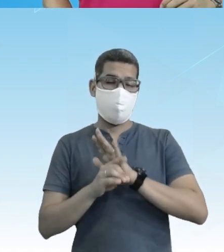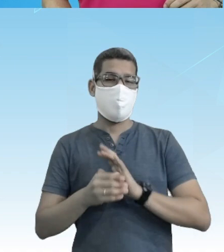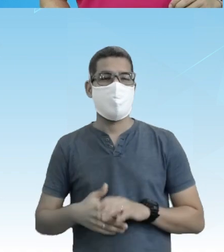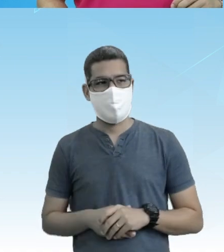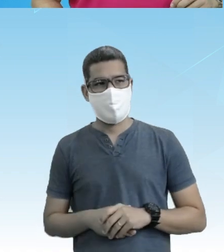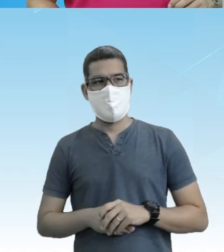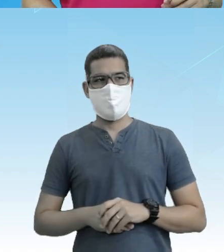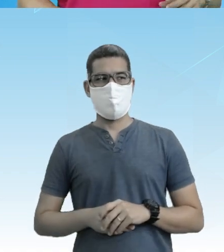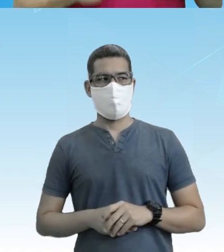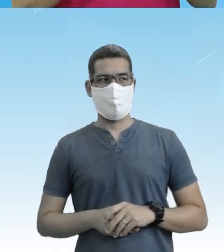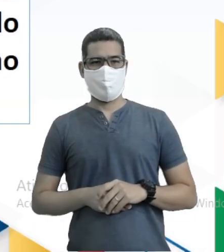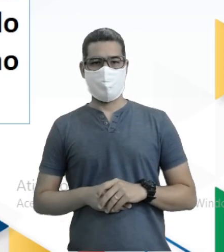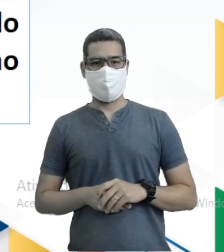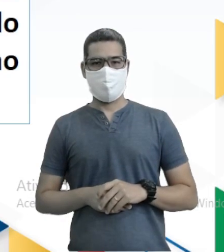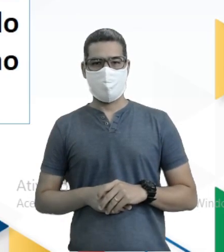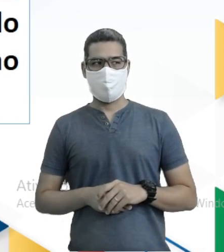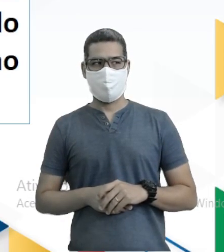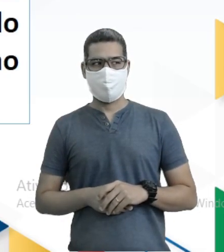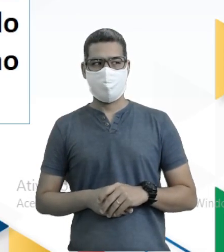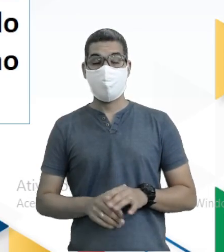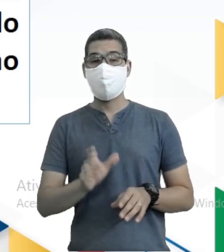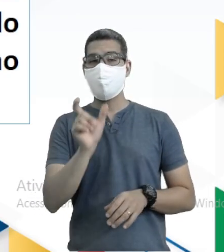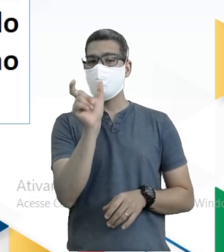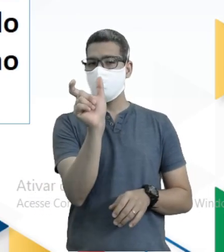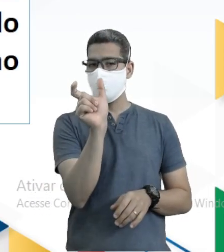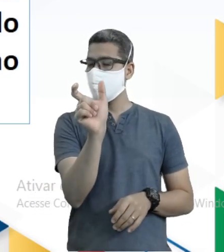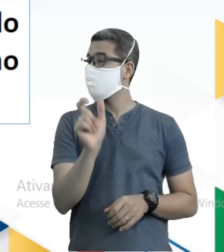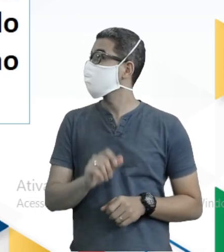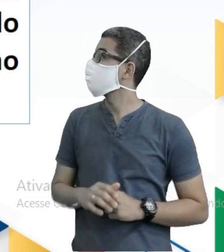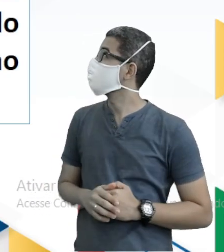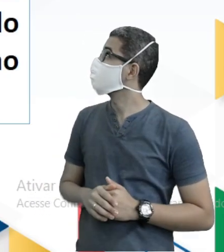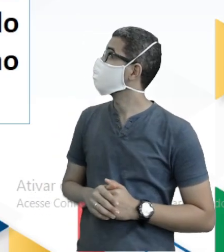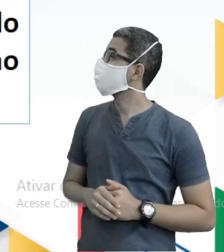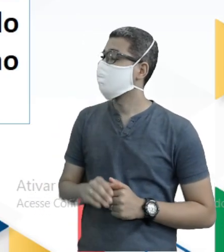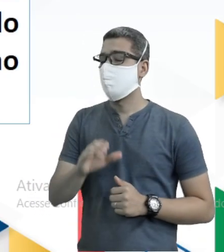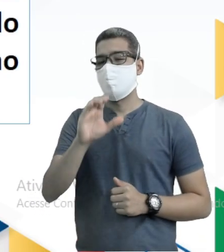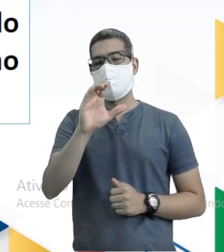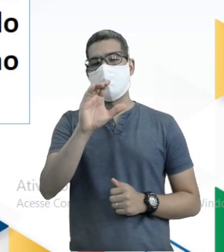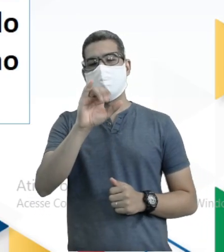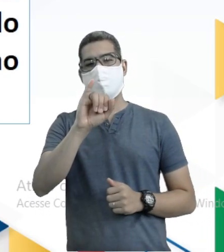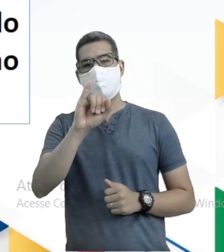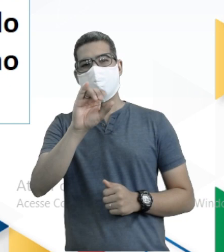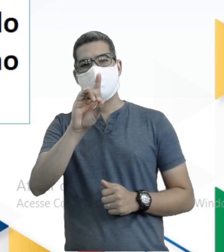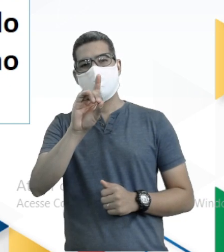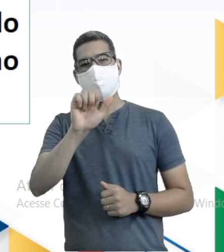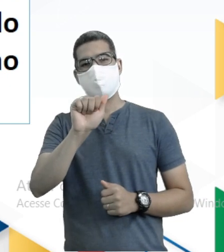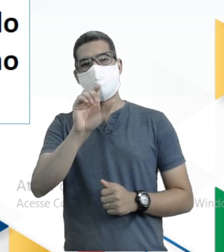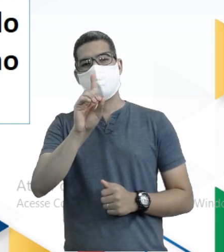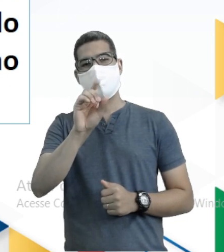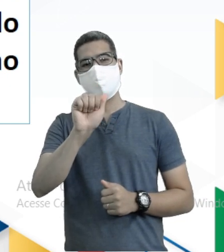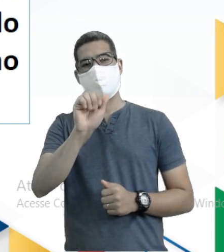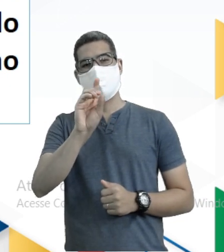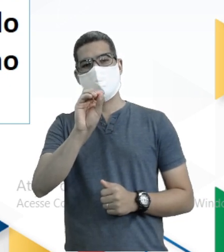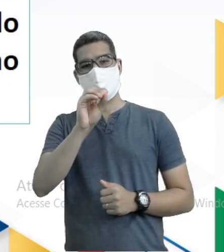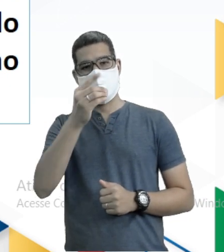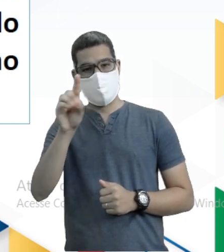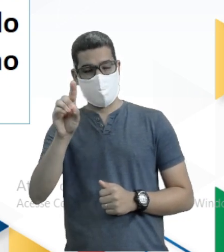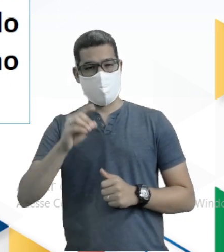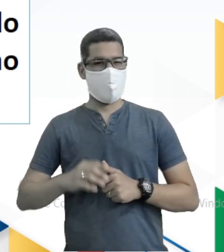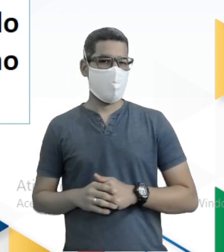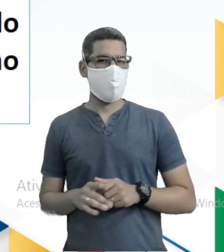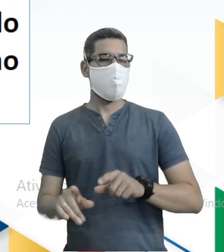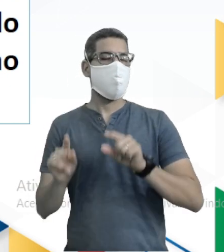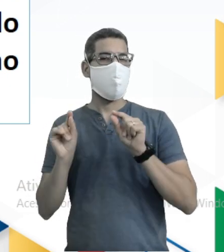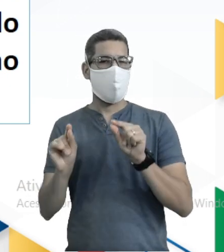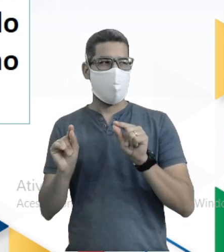vamos caminhando. Olhem aqui a palavra cidadão. Aí você vê o seguinte, aliás, vocês podem observar que